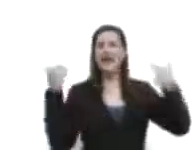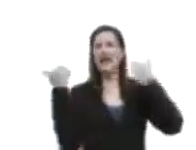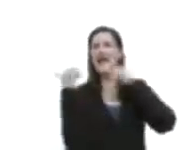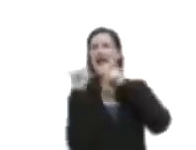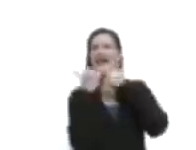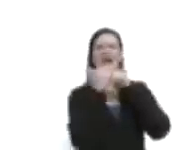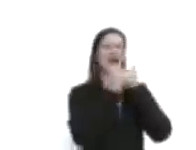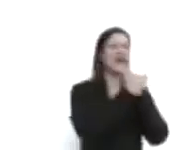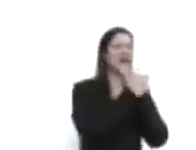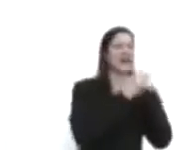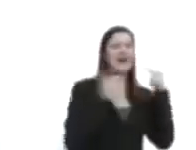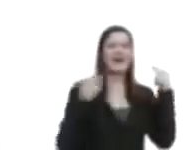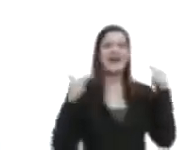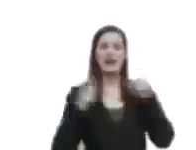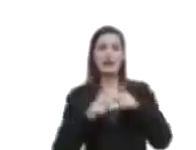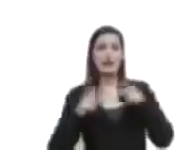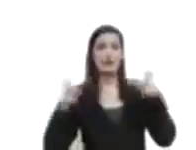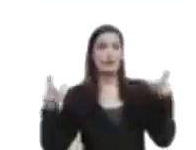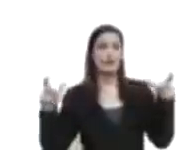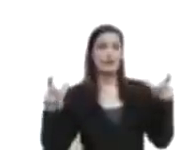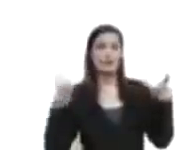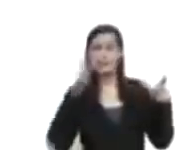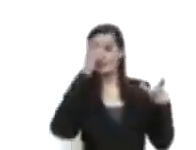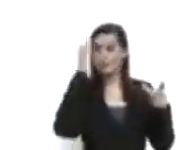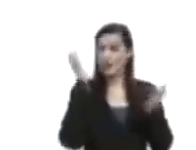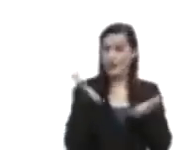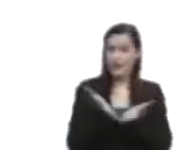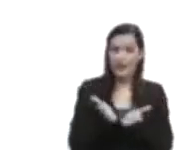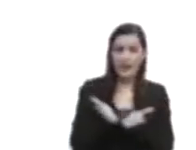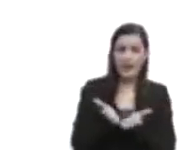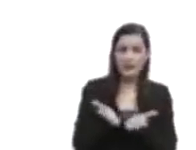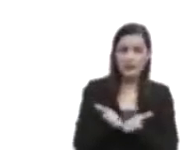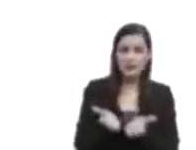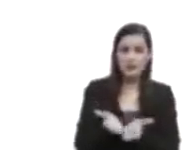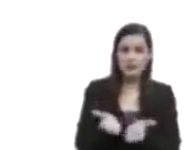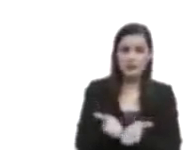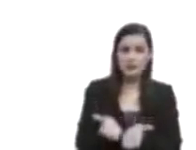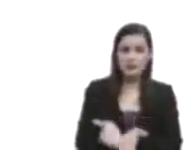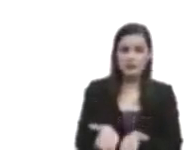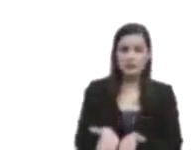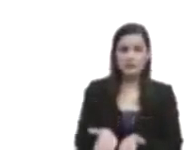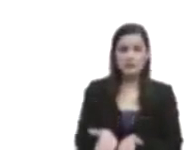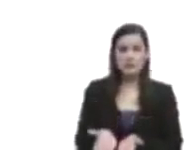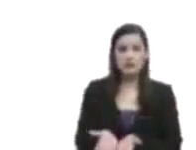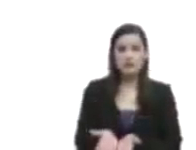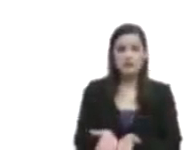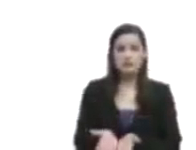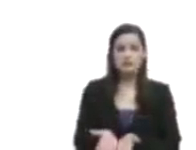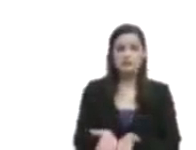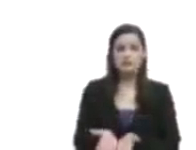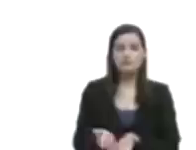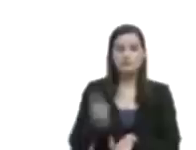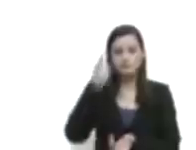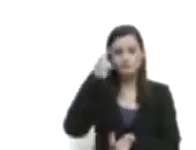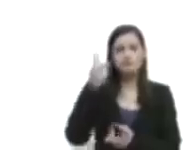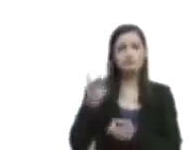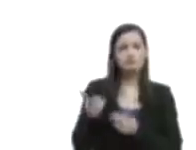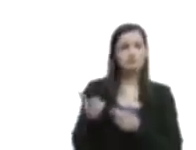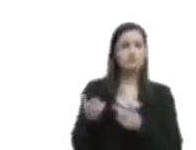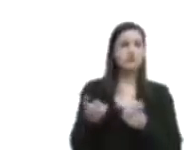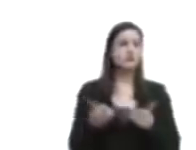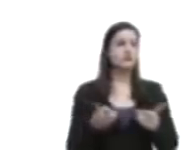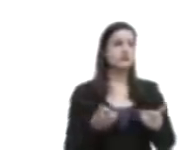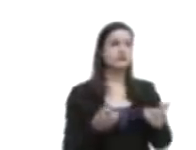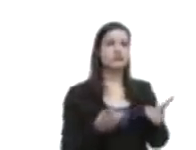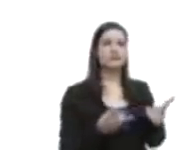gargalhadas, o cristão que tem uma tenacidade singular, tem um discernimento que transcende